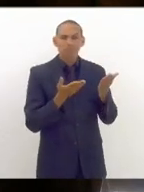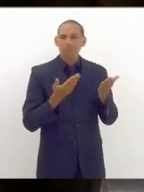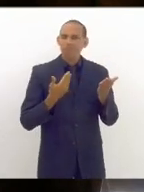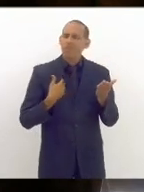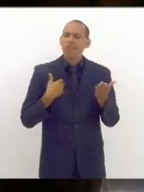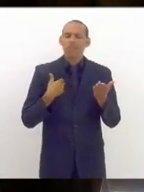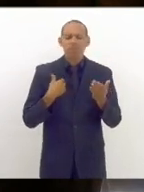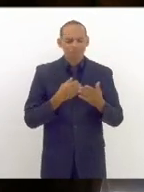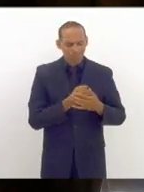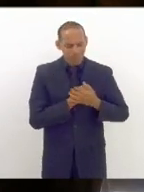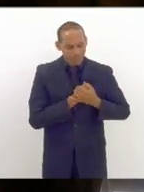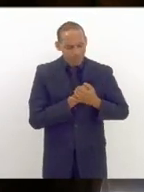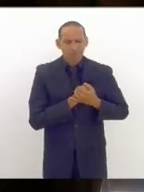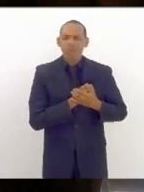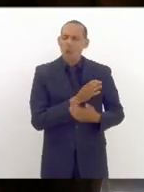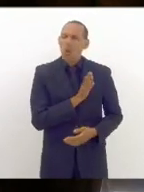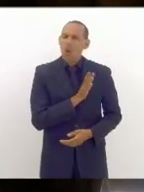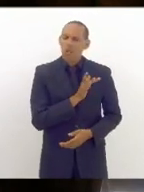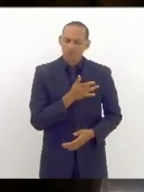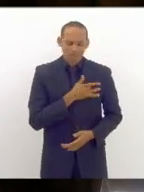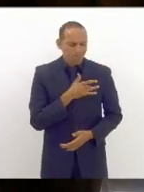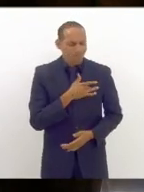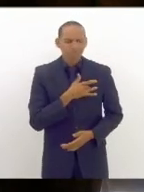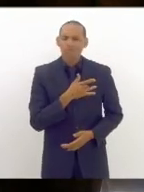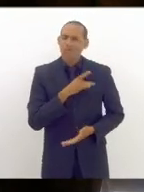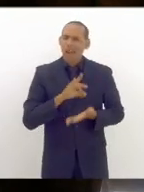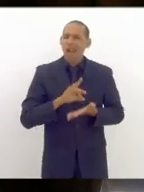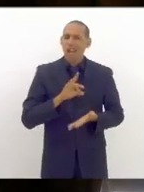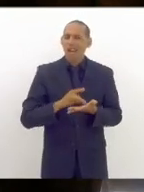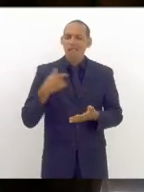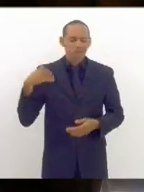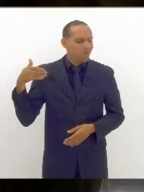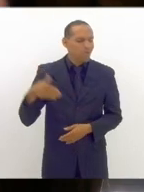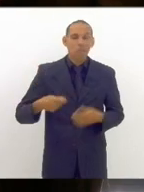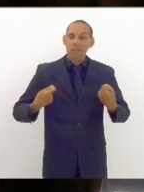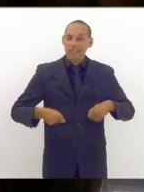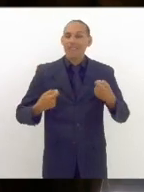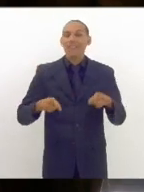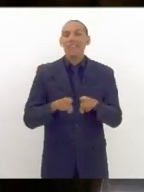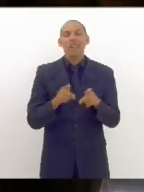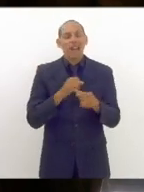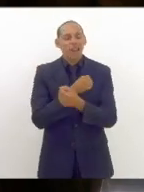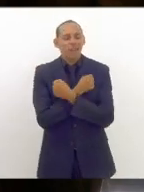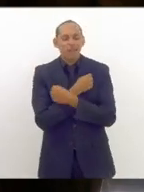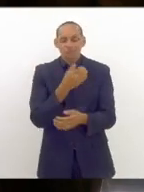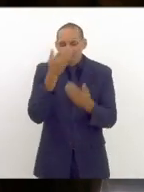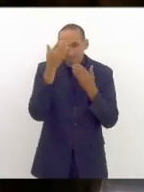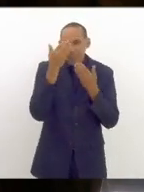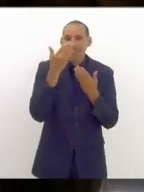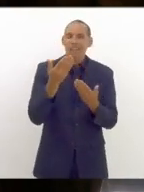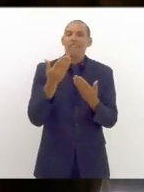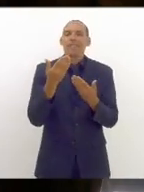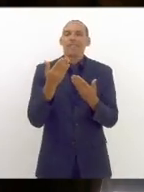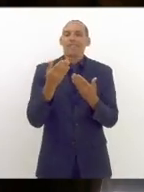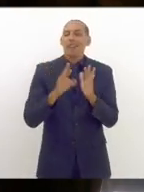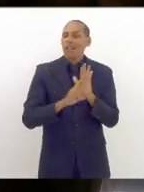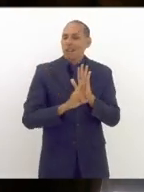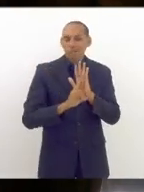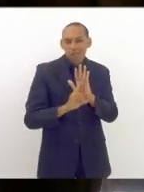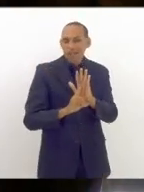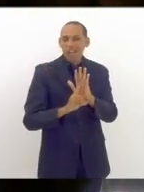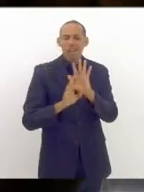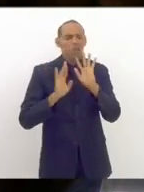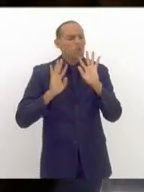do fundo do coração, não podia deixar de estar aqui, e queria, do fundo do coração, deixar o meu abraço, o meu agradecimento, e em nome de todas e